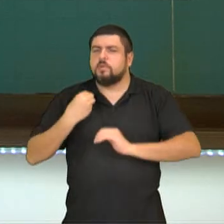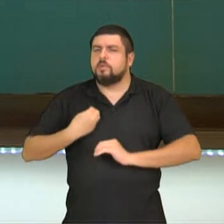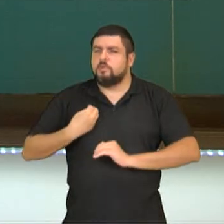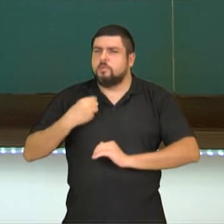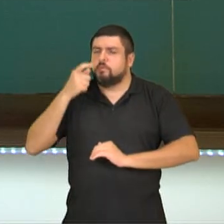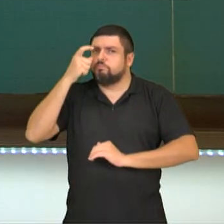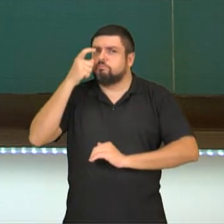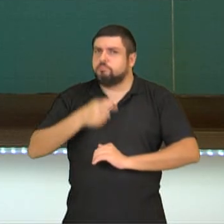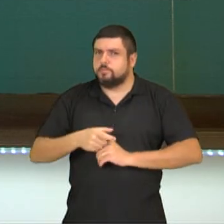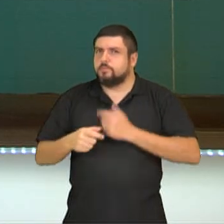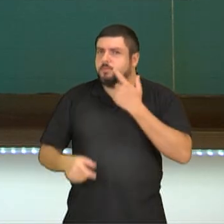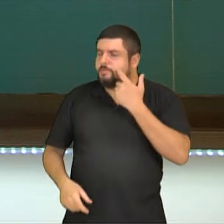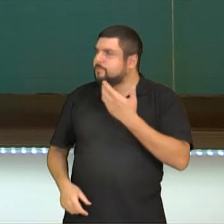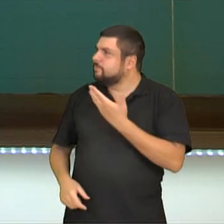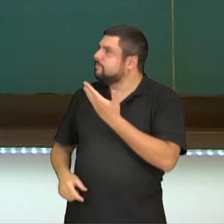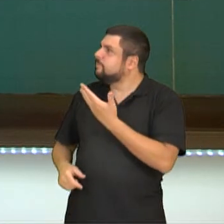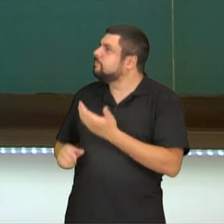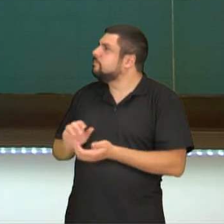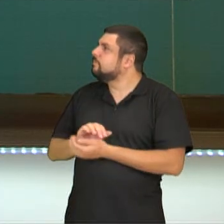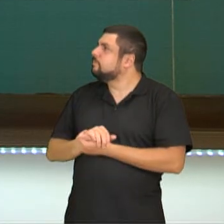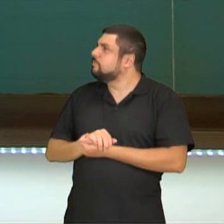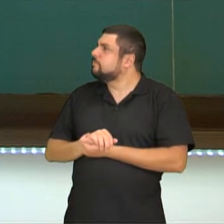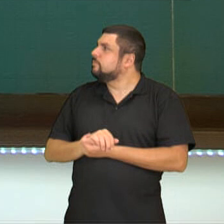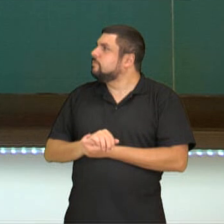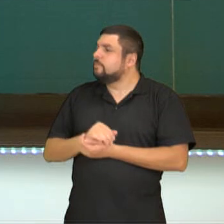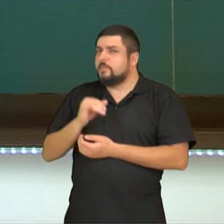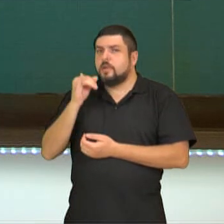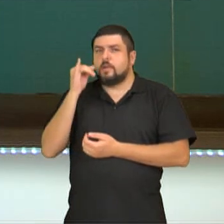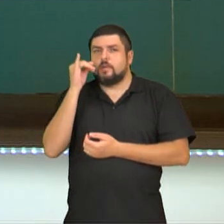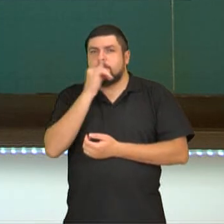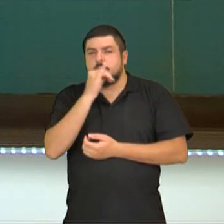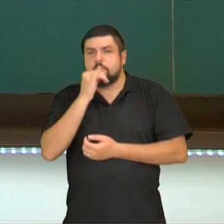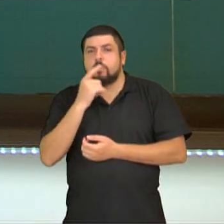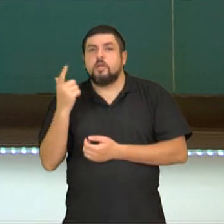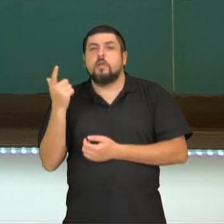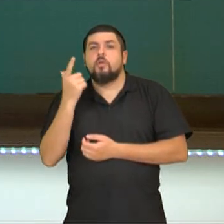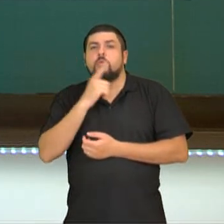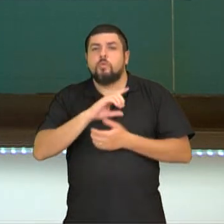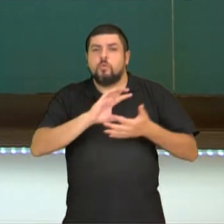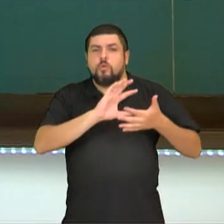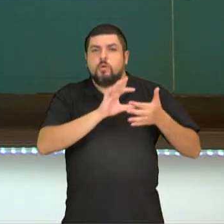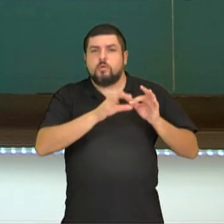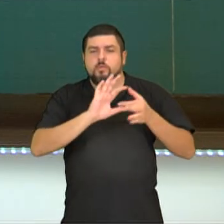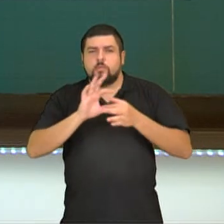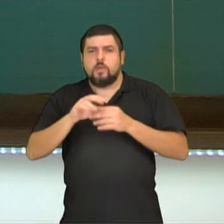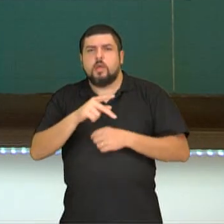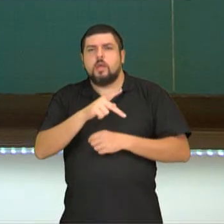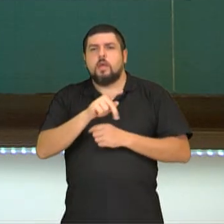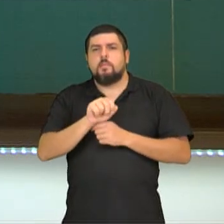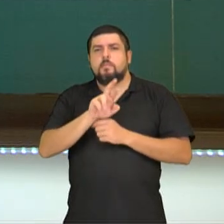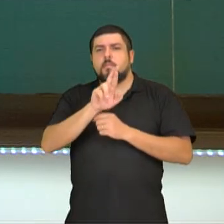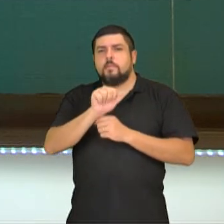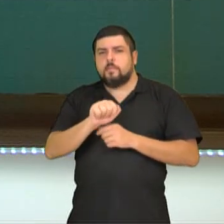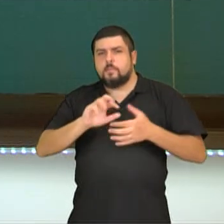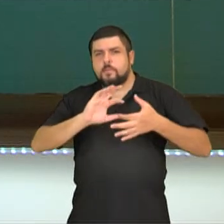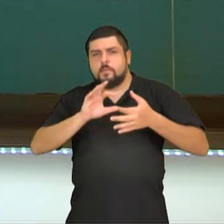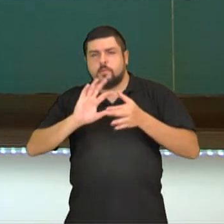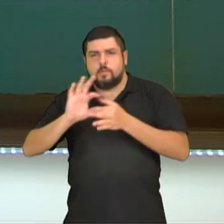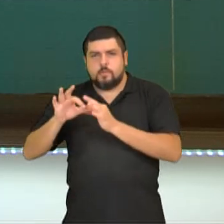sobre Beatrice Viu, uma italiana que ganhou as Paralimpíadas no Rio de Janeiro em